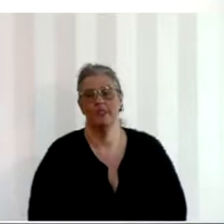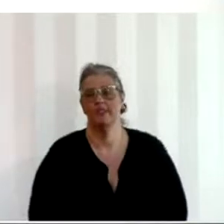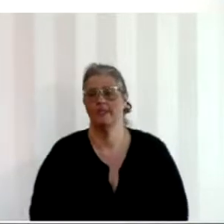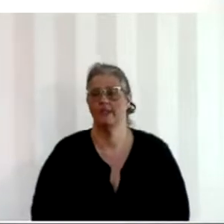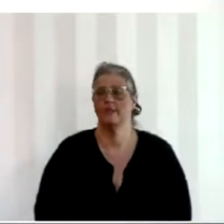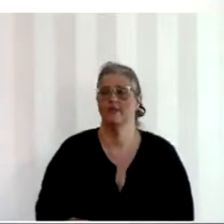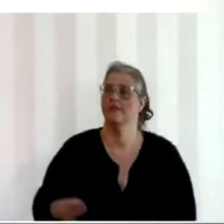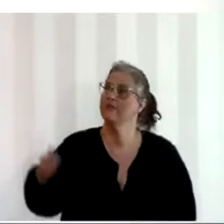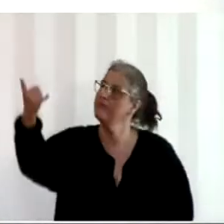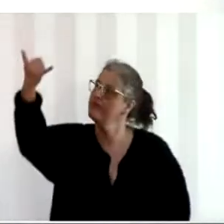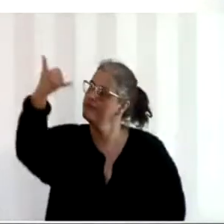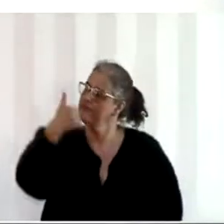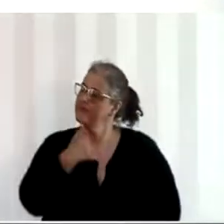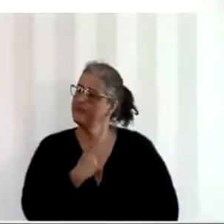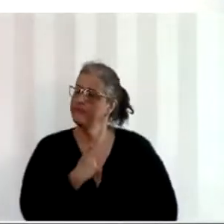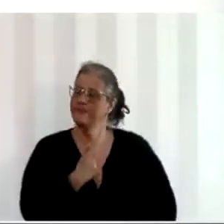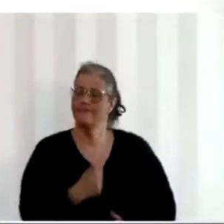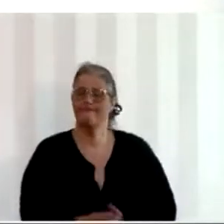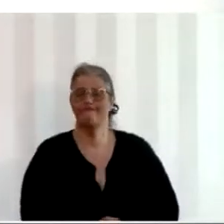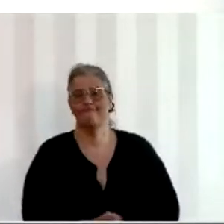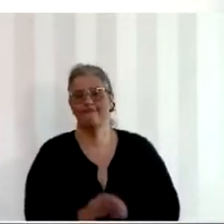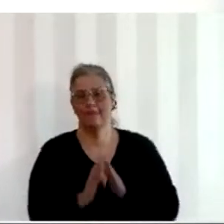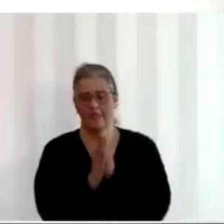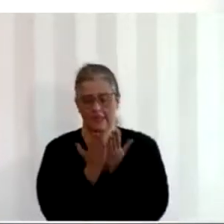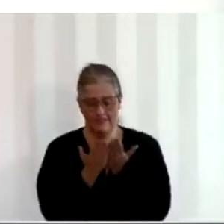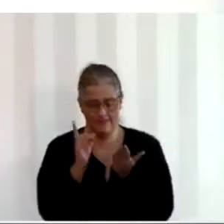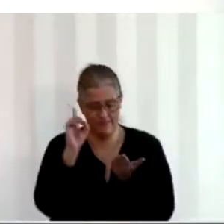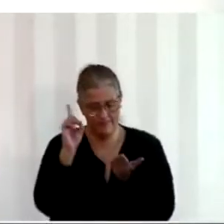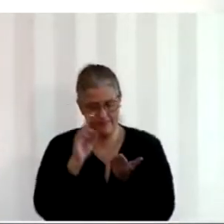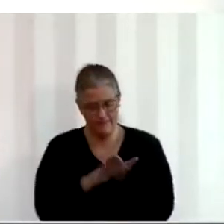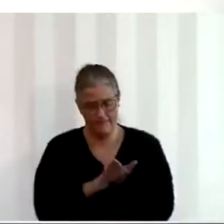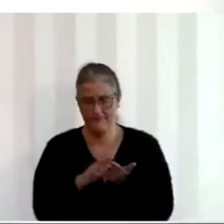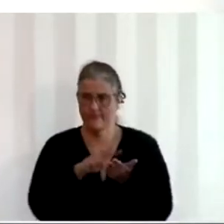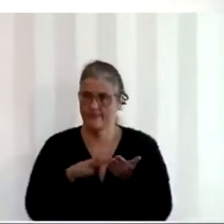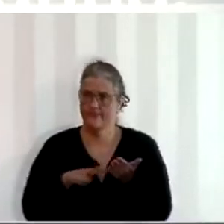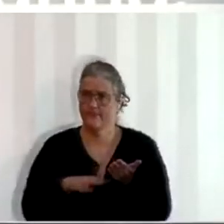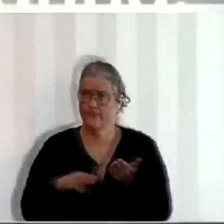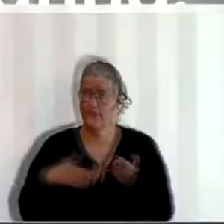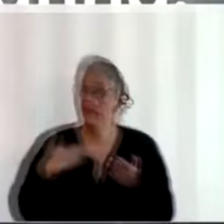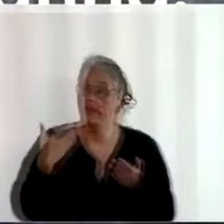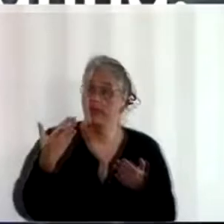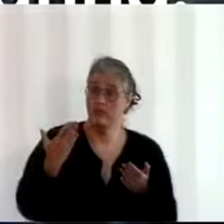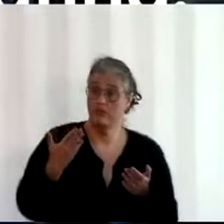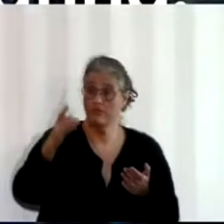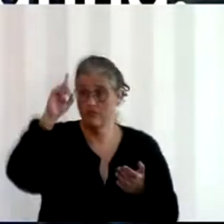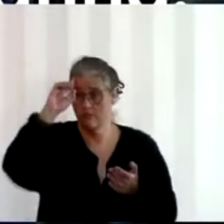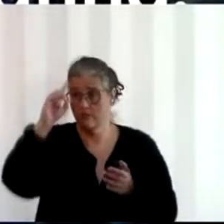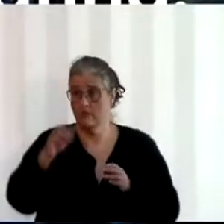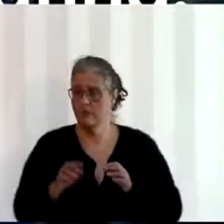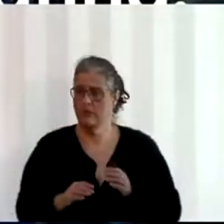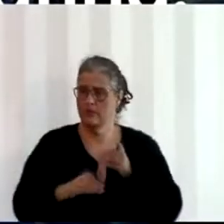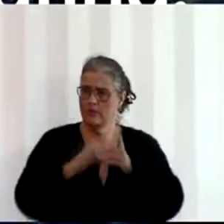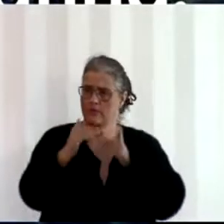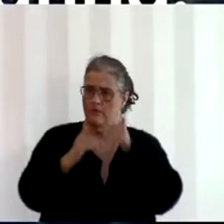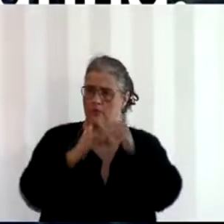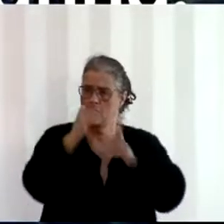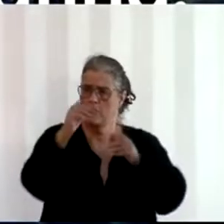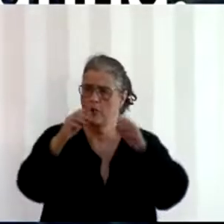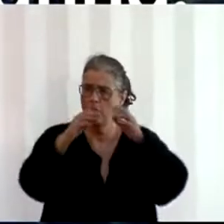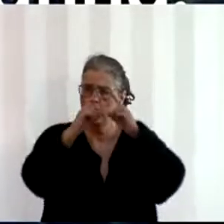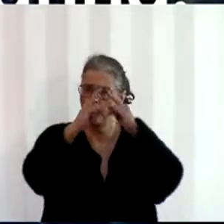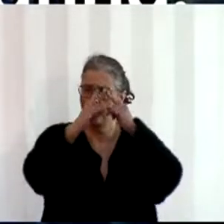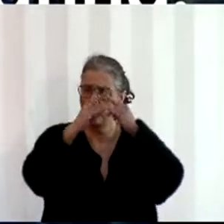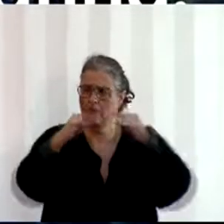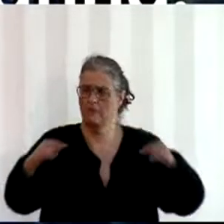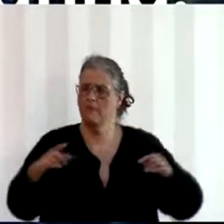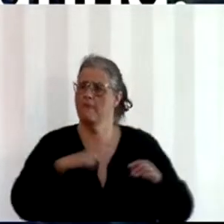voz de Deus através da sua palavra. No dia em que foi erigido o tabernáculo, a nuvem o cobriu, a